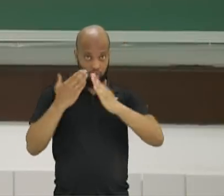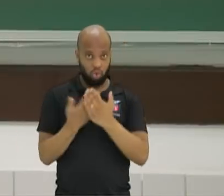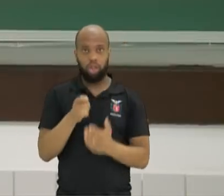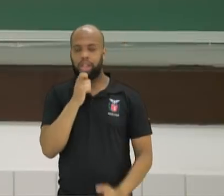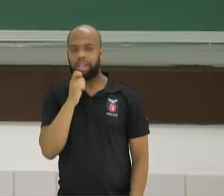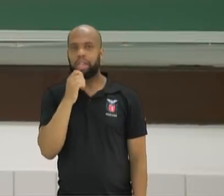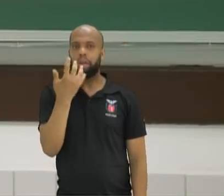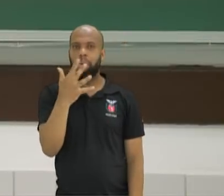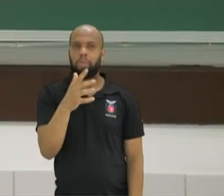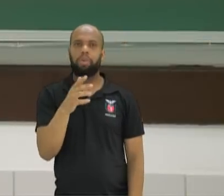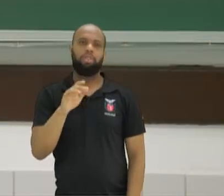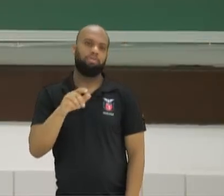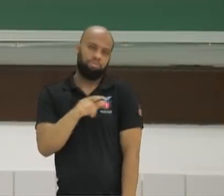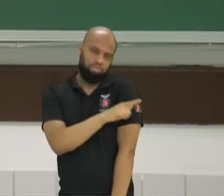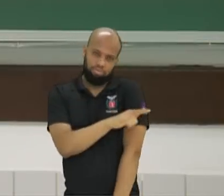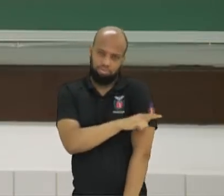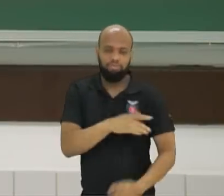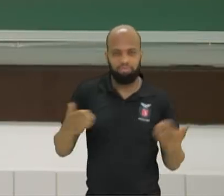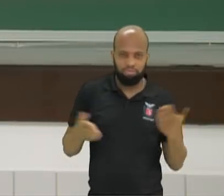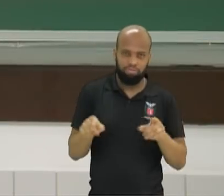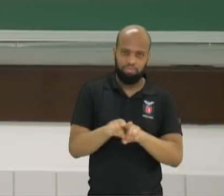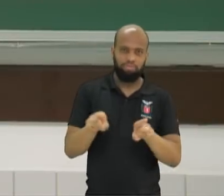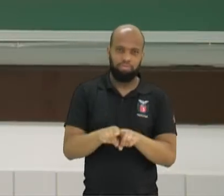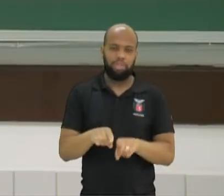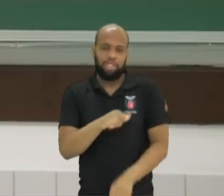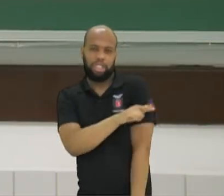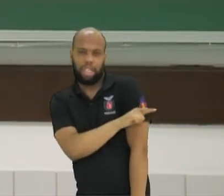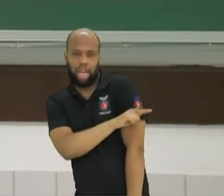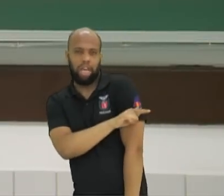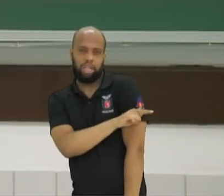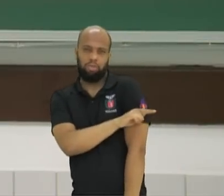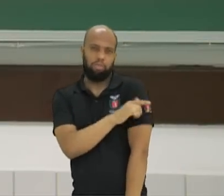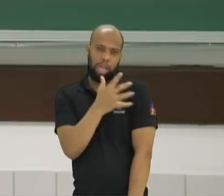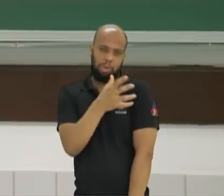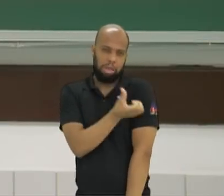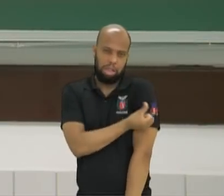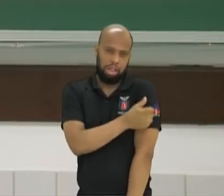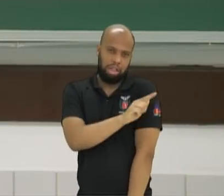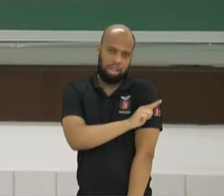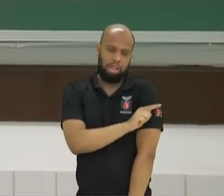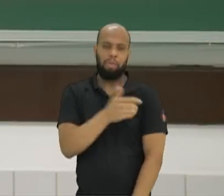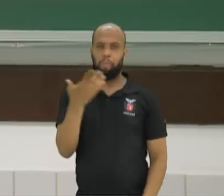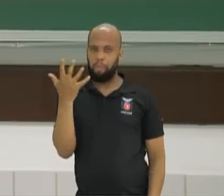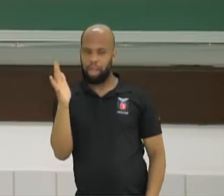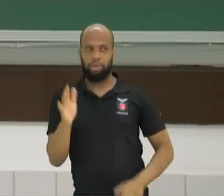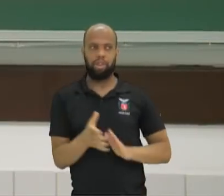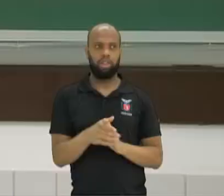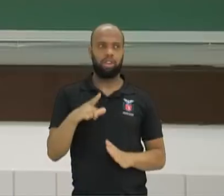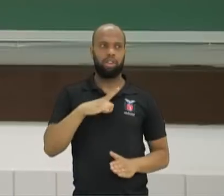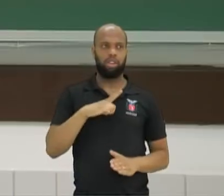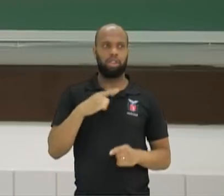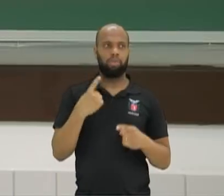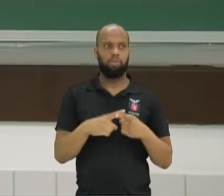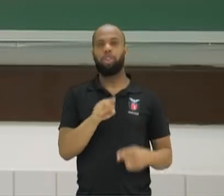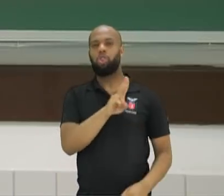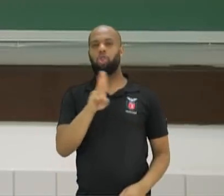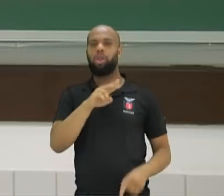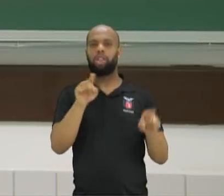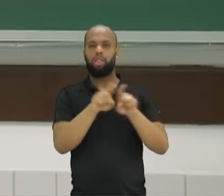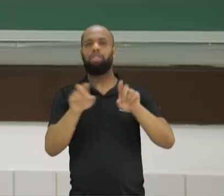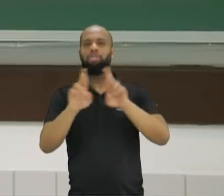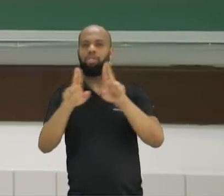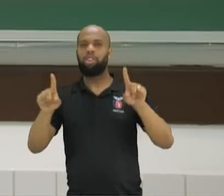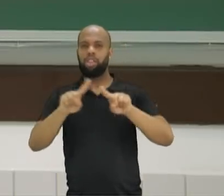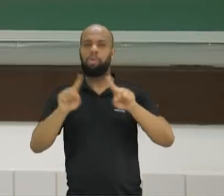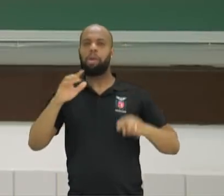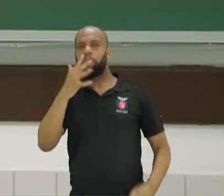mais ou menos na série que vocês estão aí, sétimo, né? Sexto, sétimo ano. Naquela época até o nome era diferente, mas